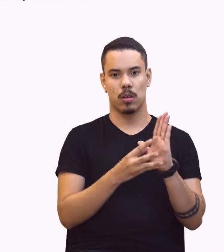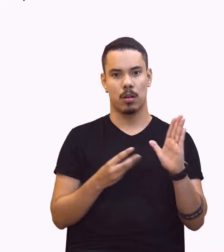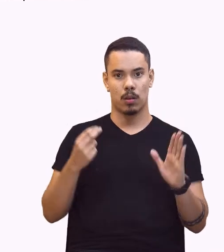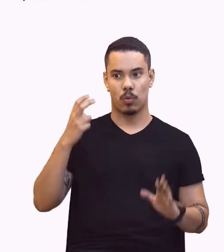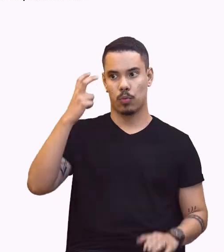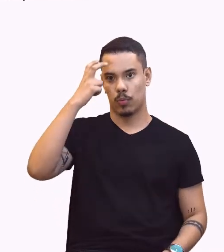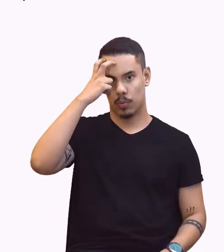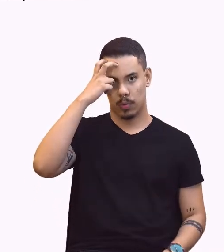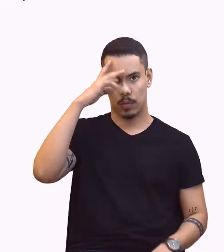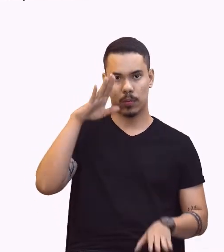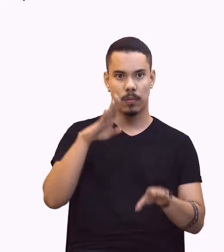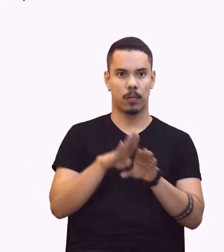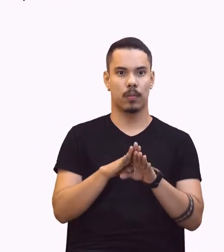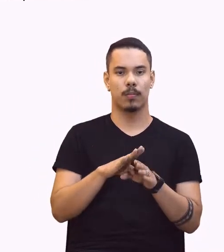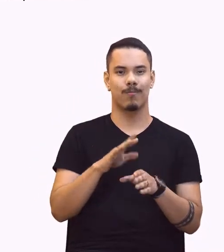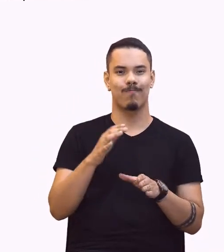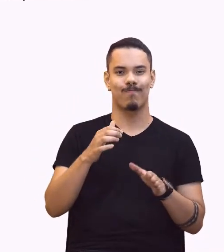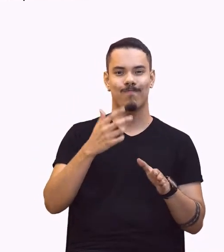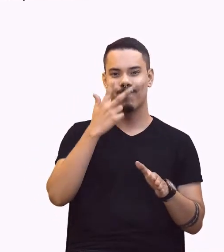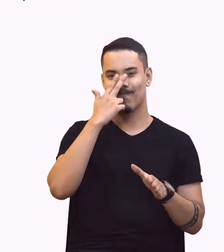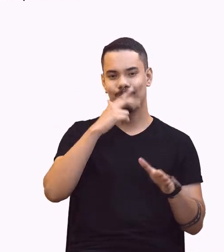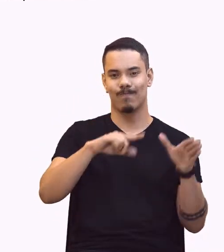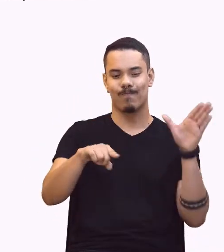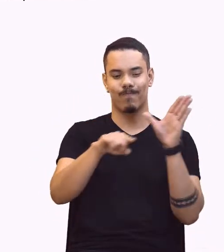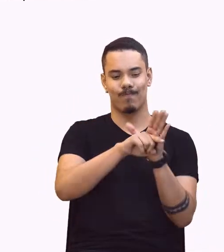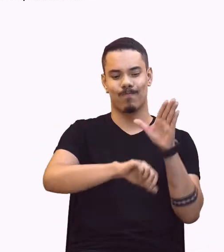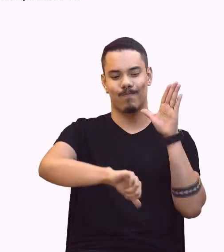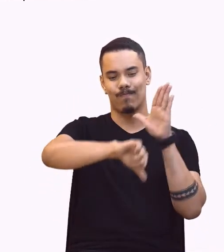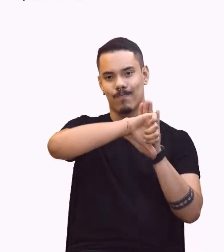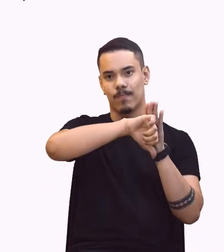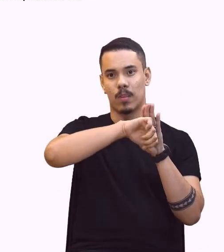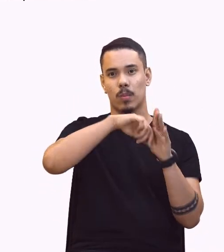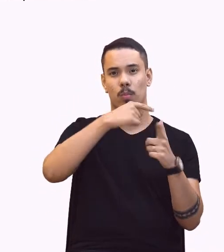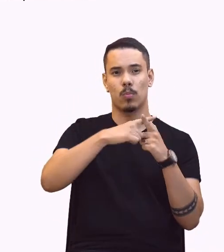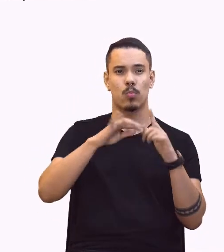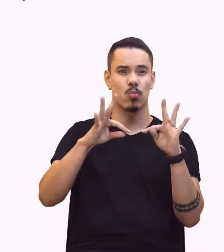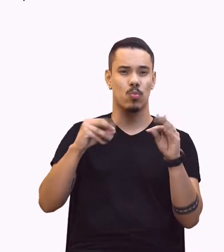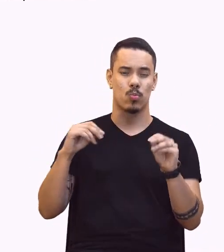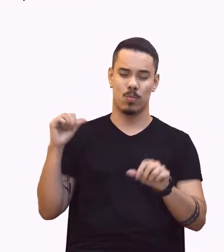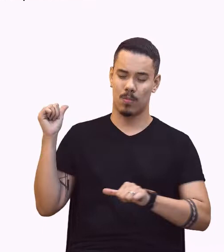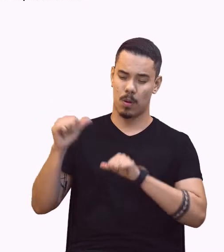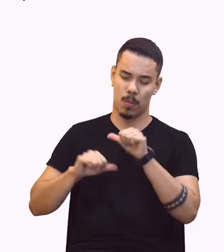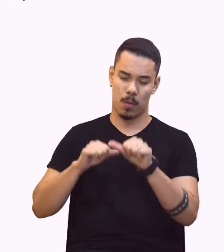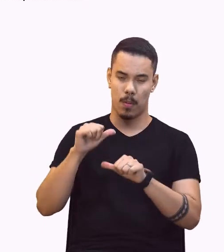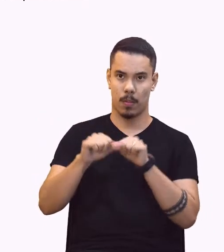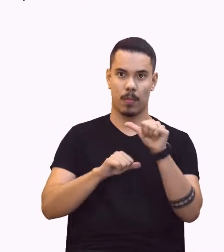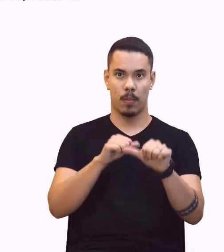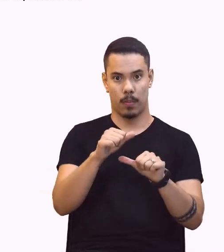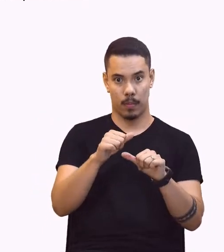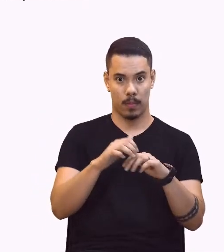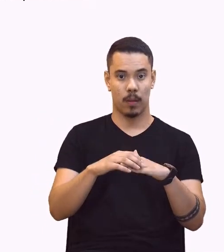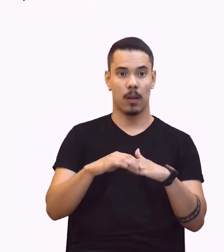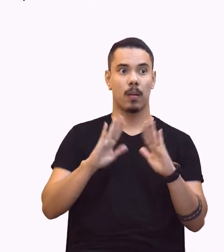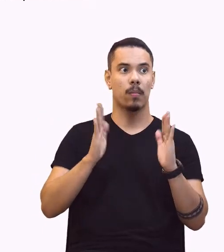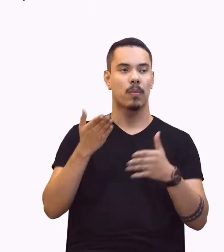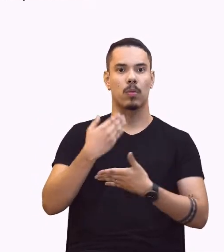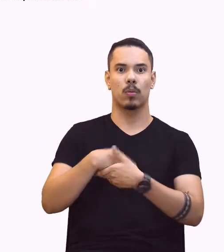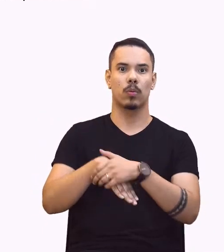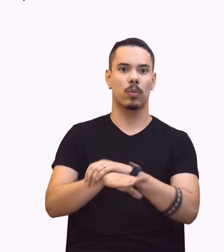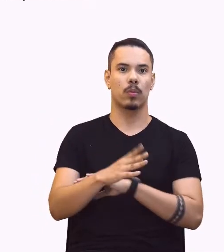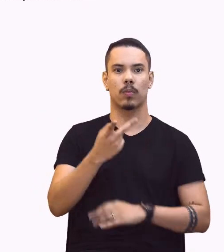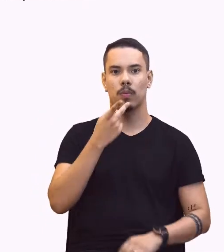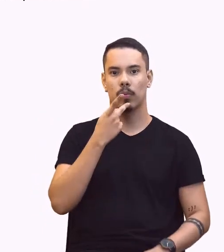e pelo pessimismo por todas essas mudanças que estão acontecendo. Então, costumava-se dizer,